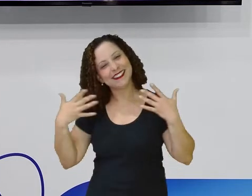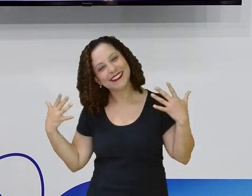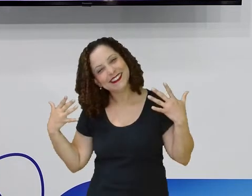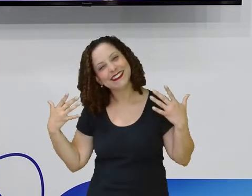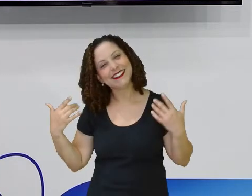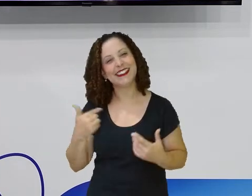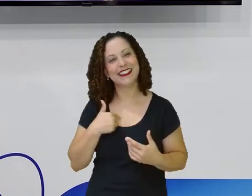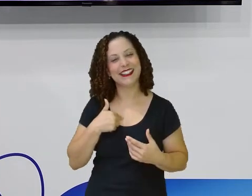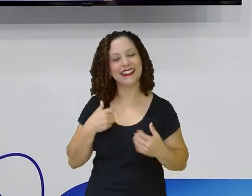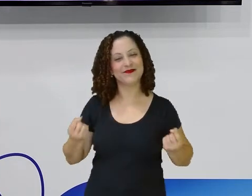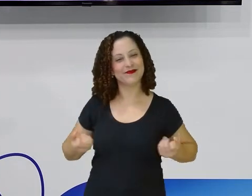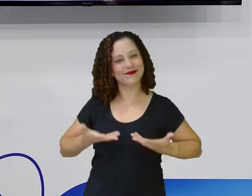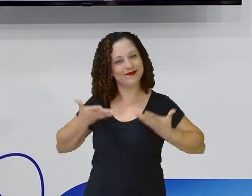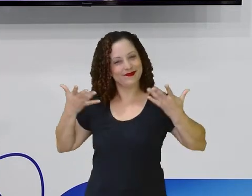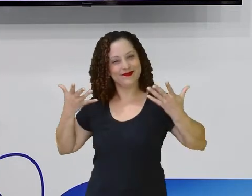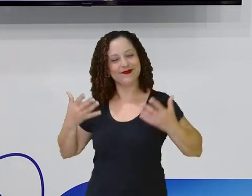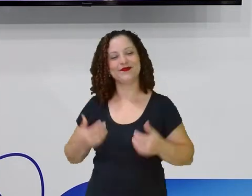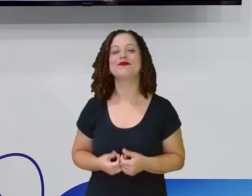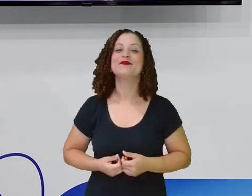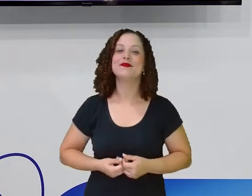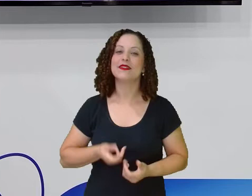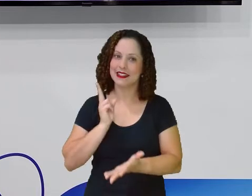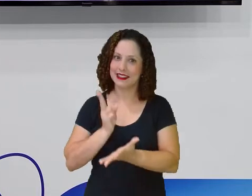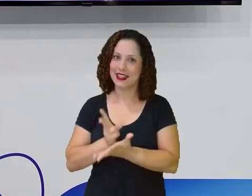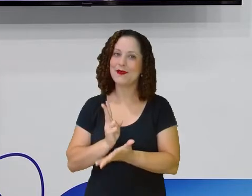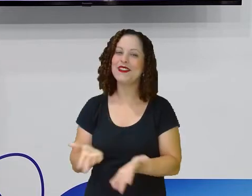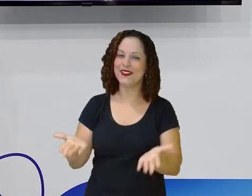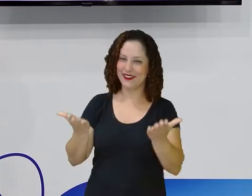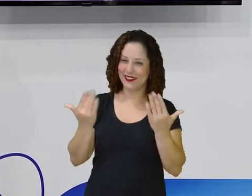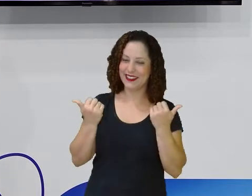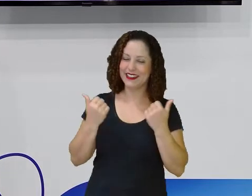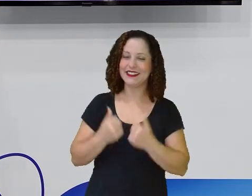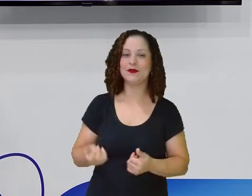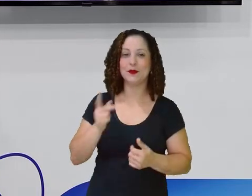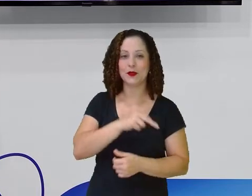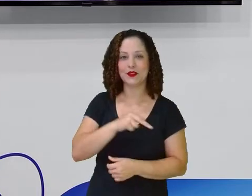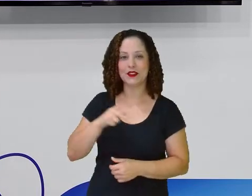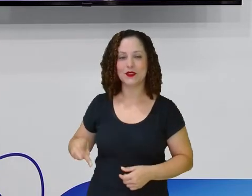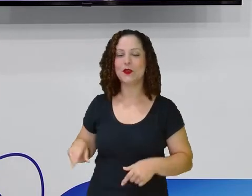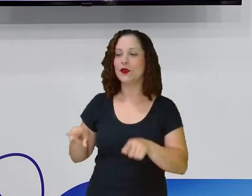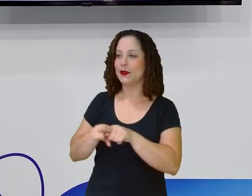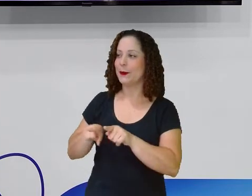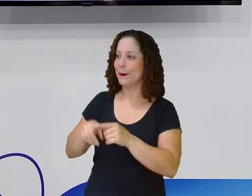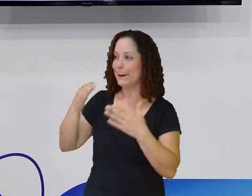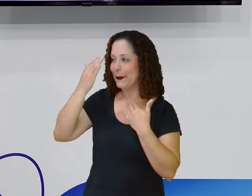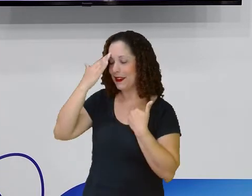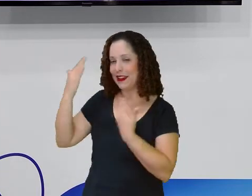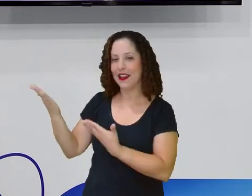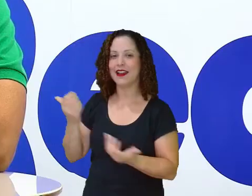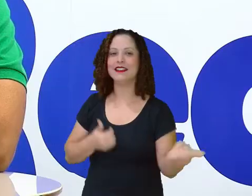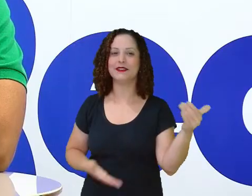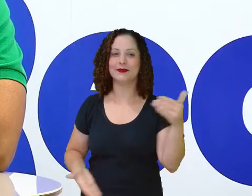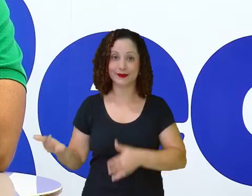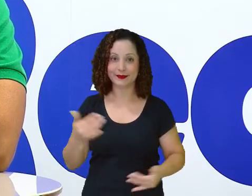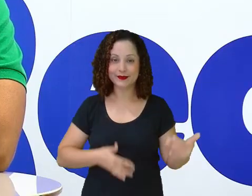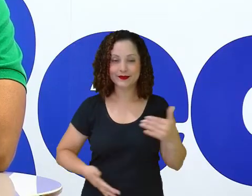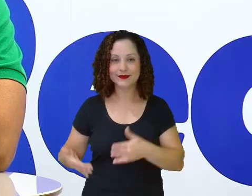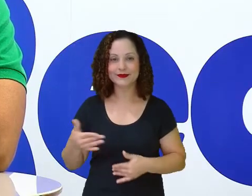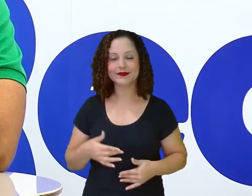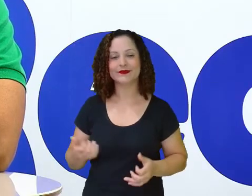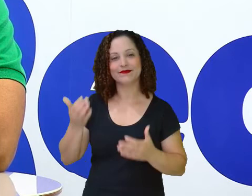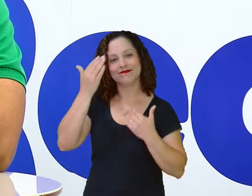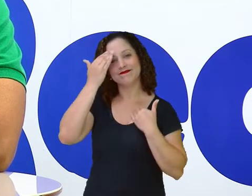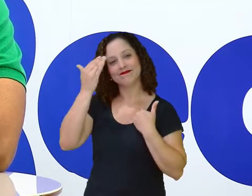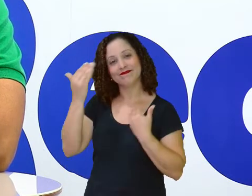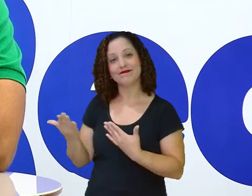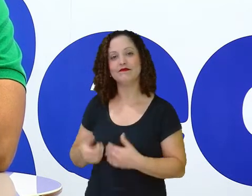particular dela. Então, venha sempre, tá certo? Está na sua agenda. Professor Givanilson, obrigada aí pela interação, pela participação. Eu que agradeço,